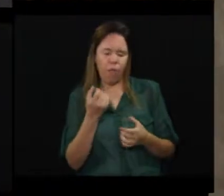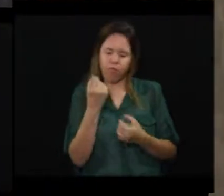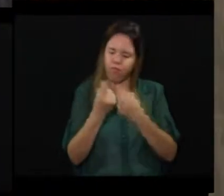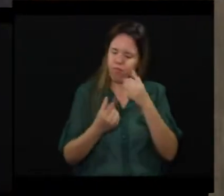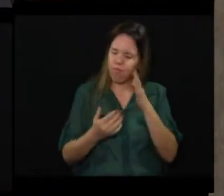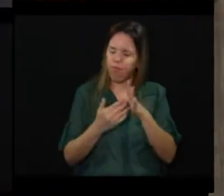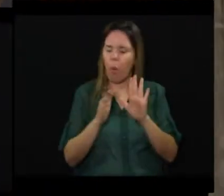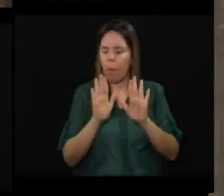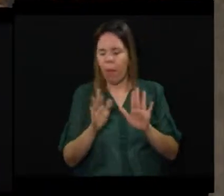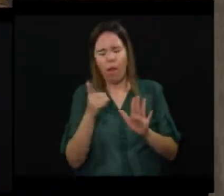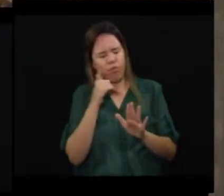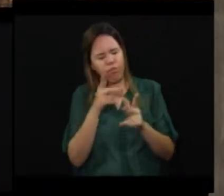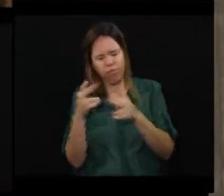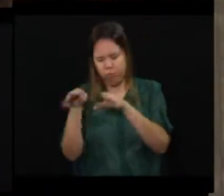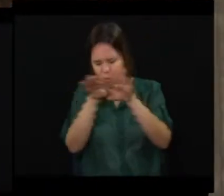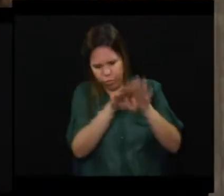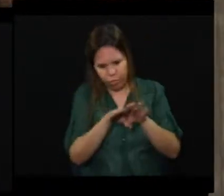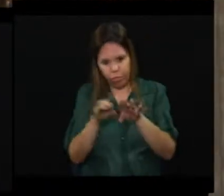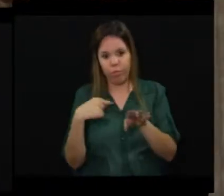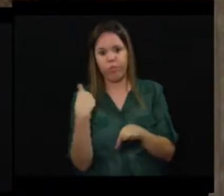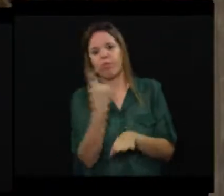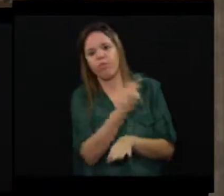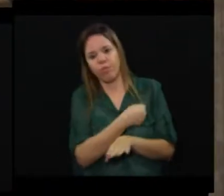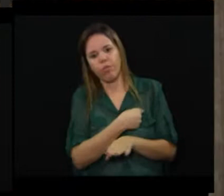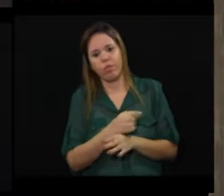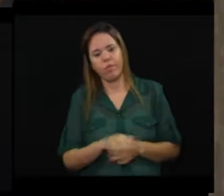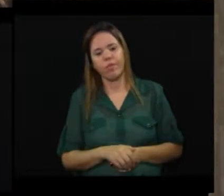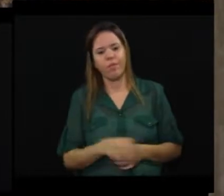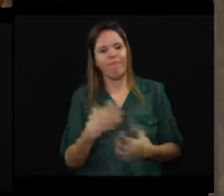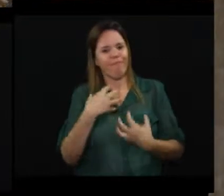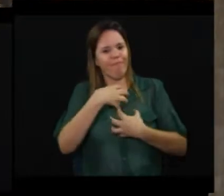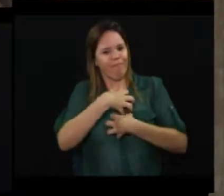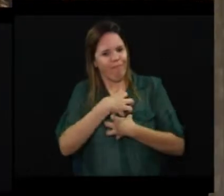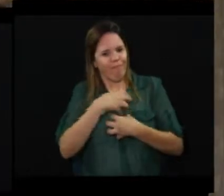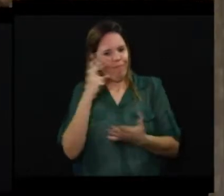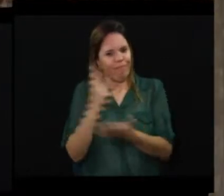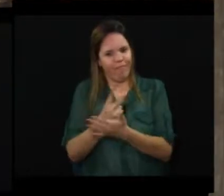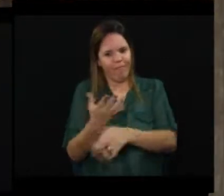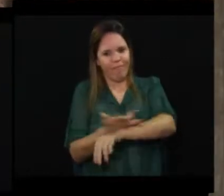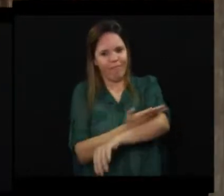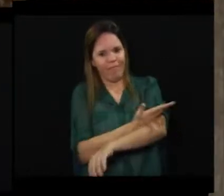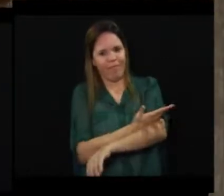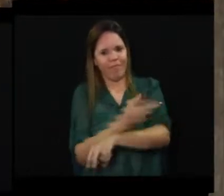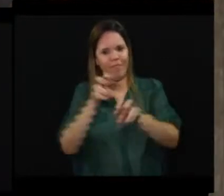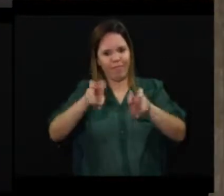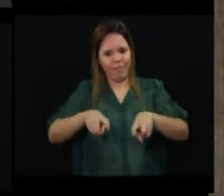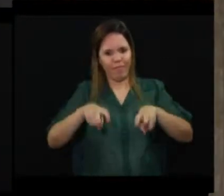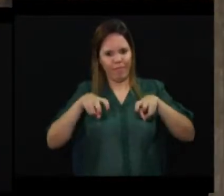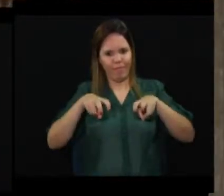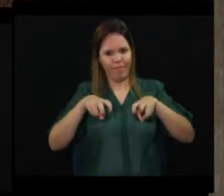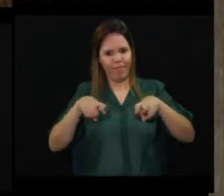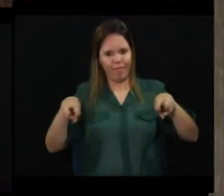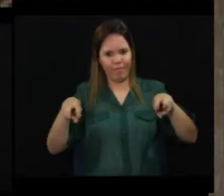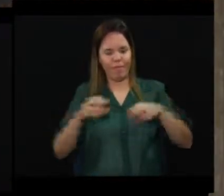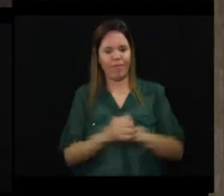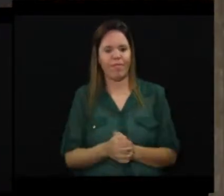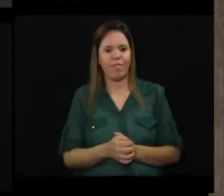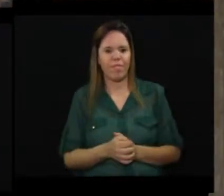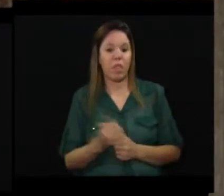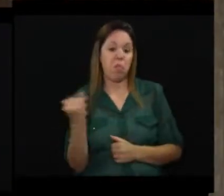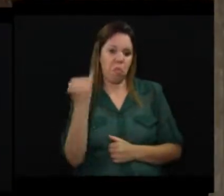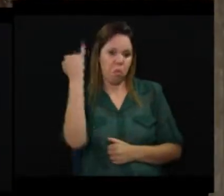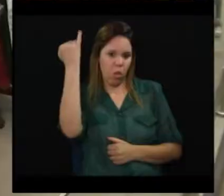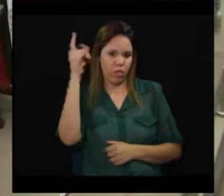é como qualquer um de nós e ela sentiu a mesma emoção que eu senti ao sentar na mesa. Então eu acho que é muito